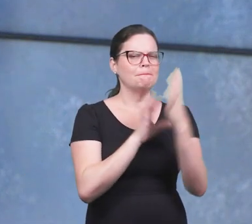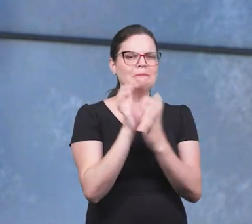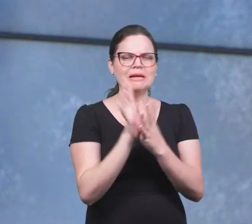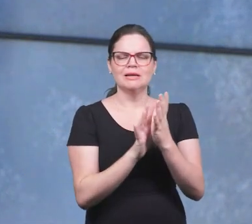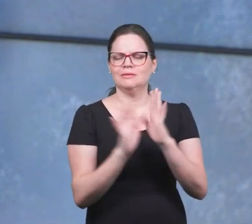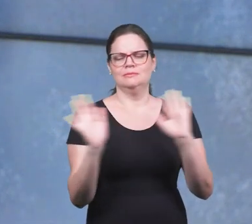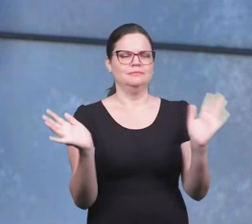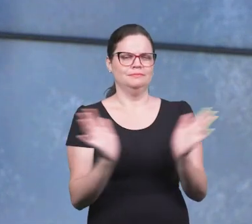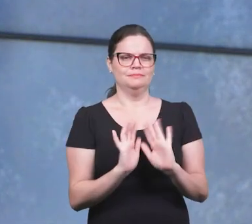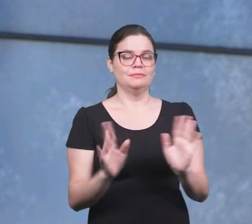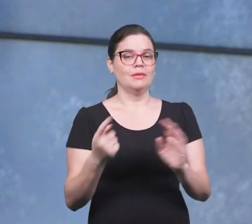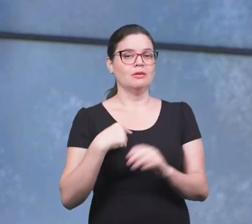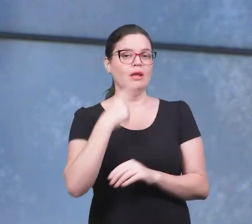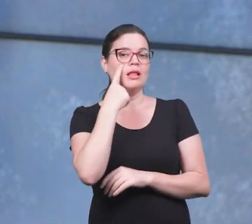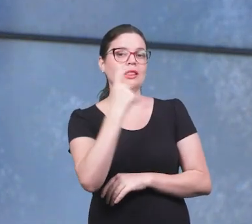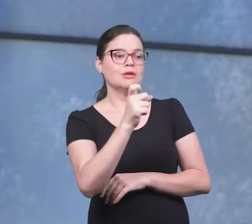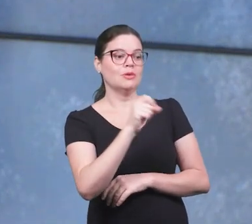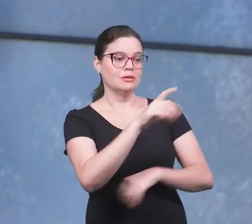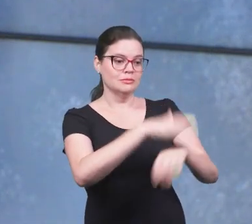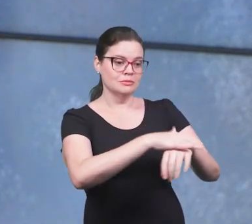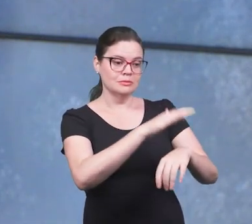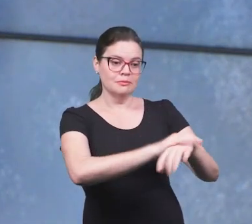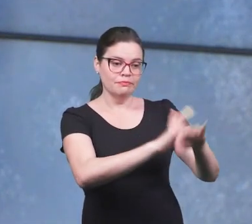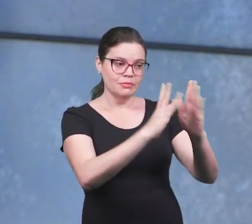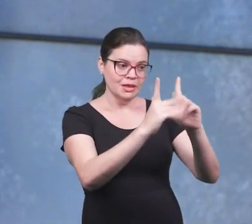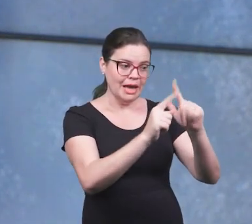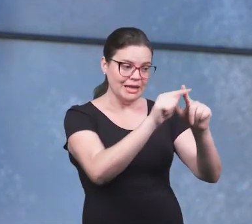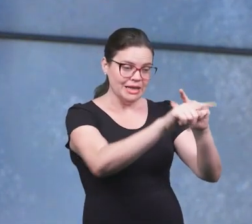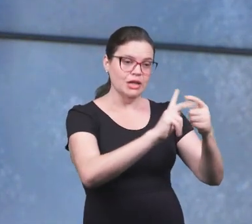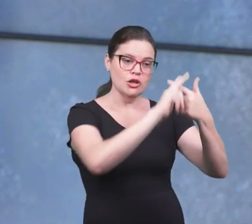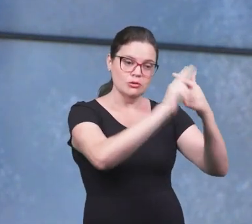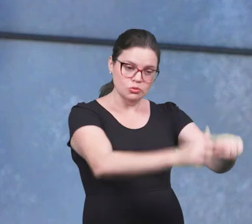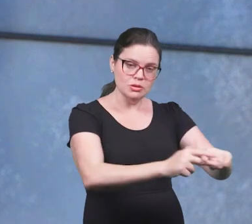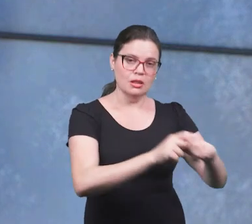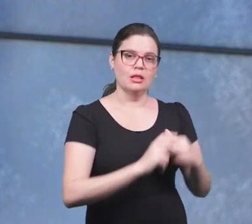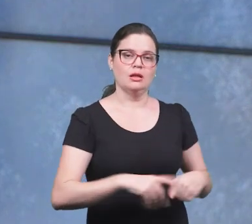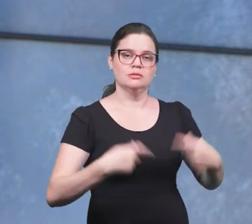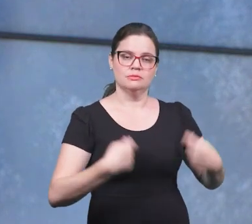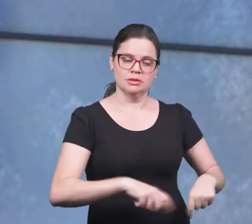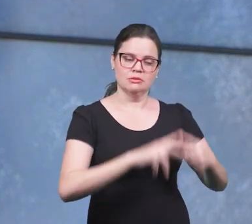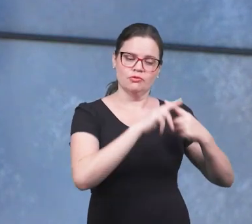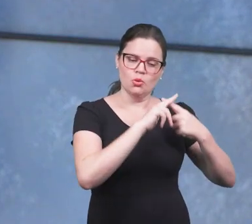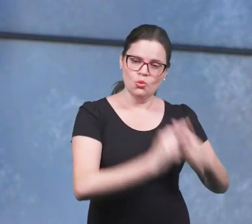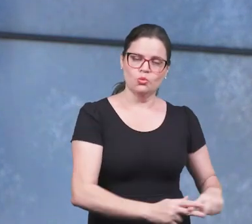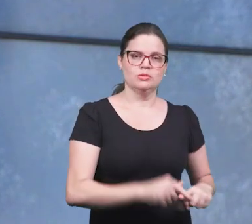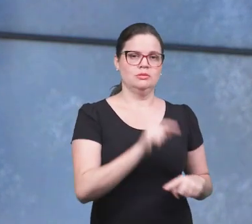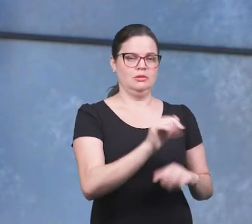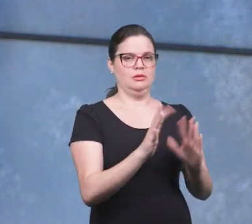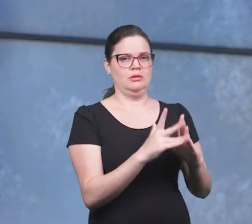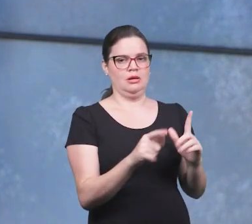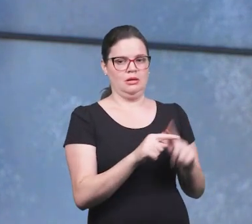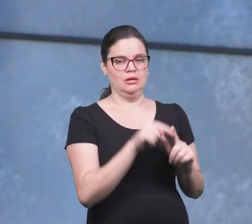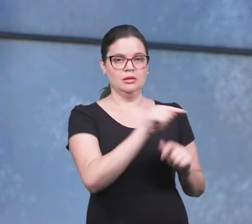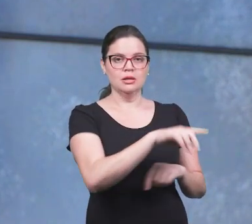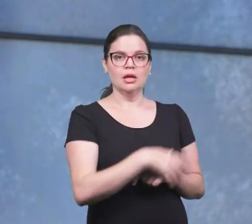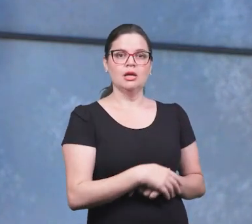A intenção dele era uma reforma, era resgatar a